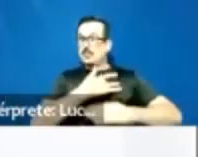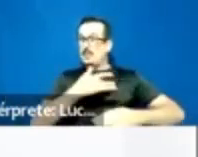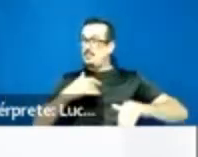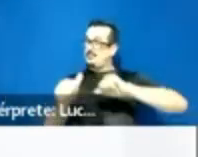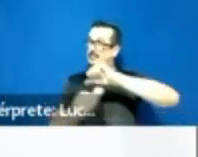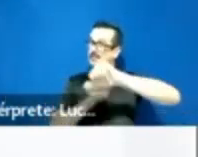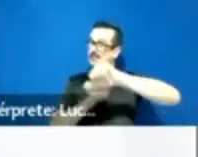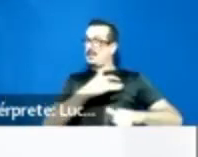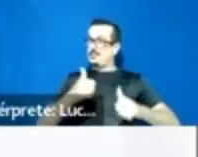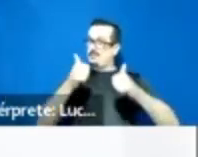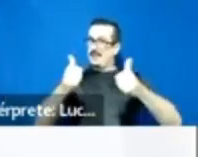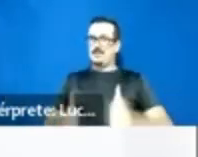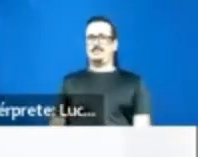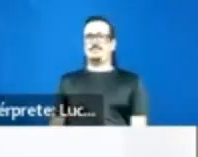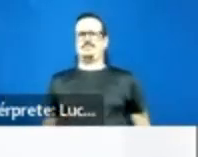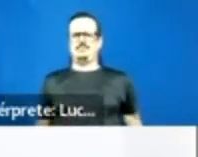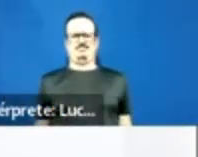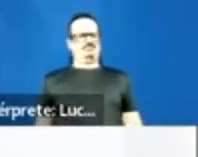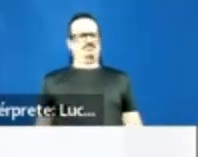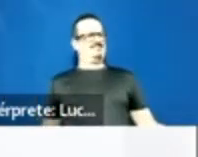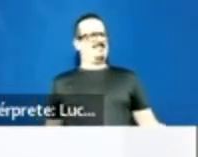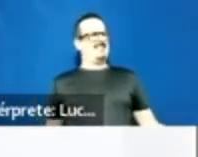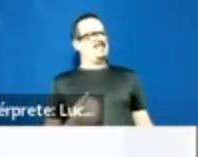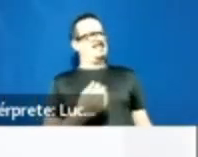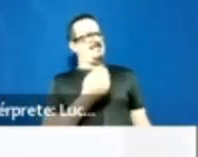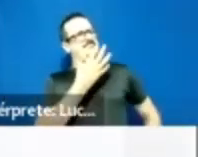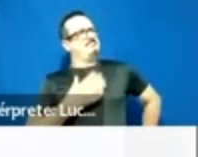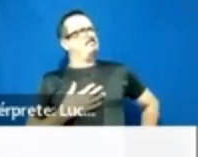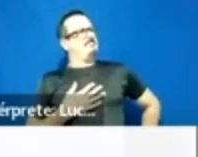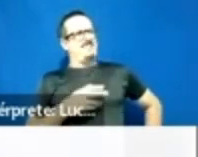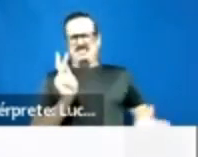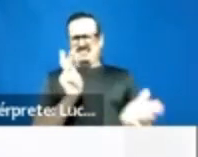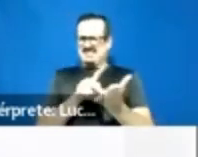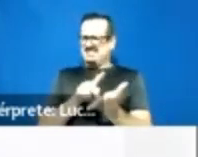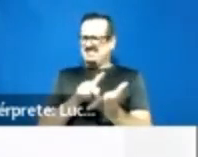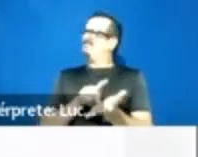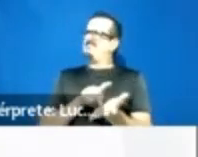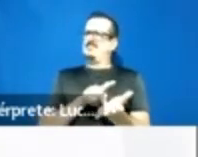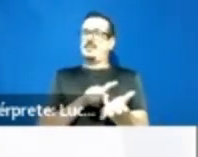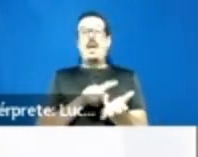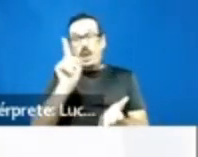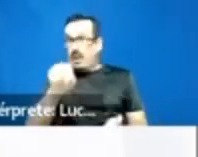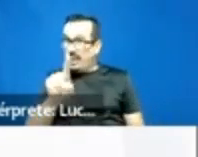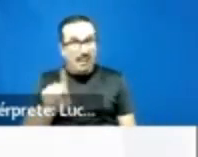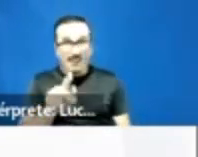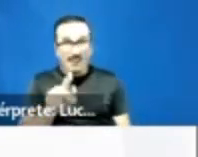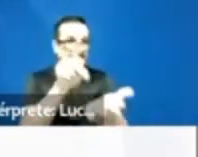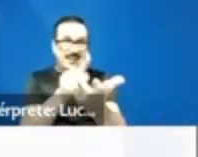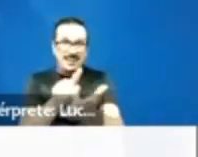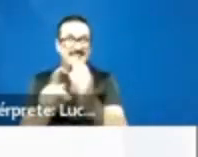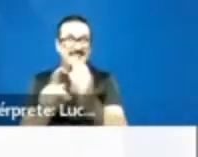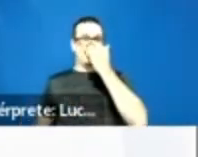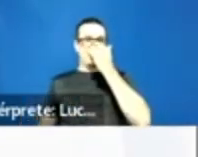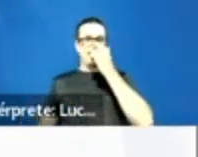parece ser bom demais para ser verdade, né? Mas é o que o Sunaik explicou, é o que o Carlos mostrou. É uma tecnologia